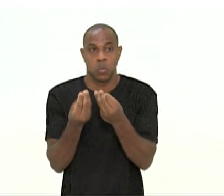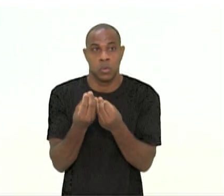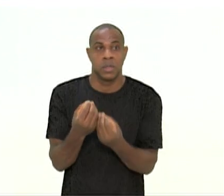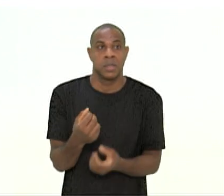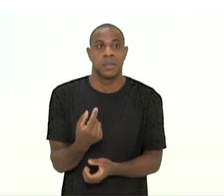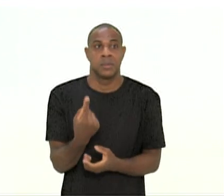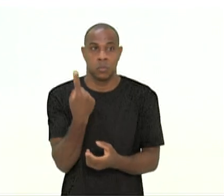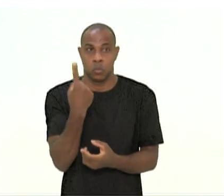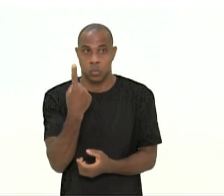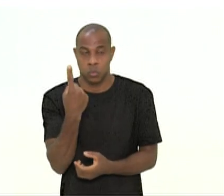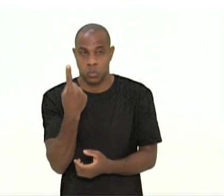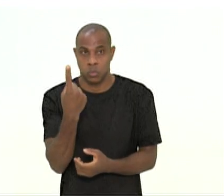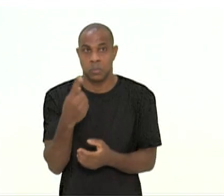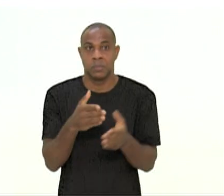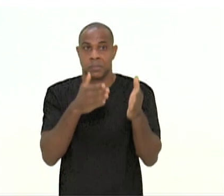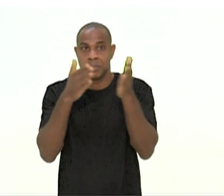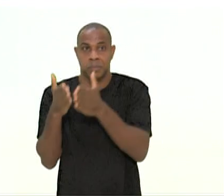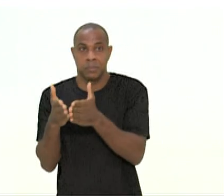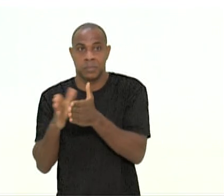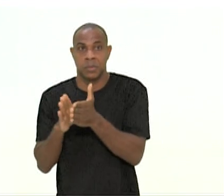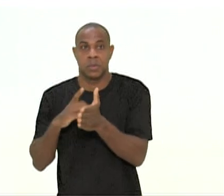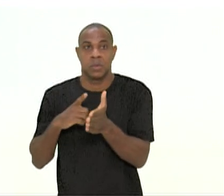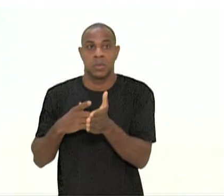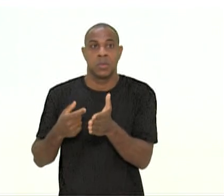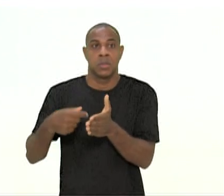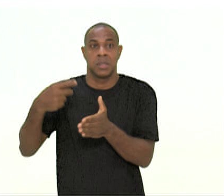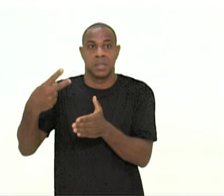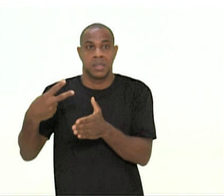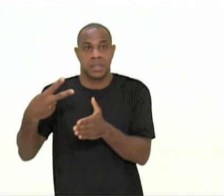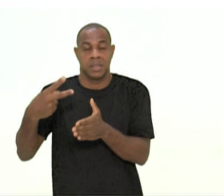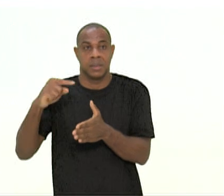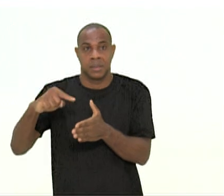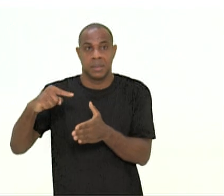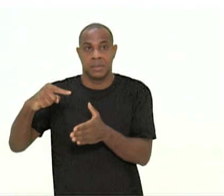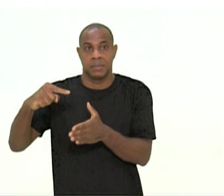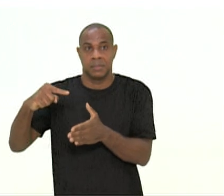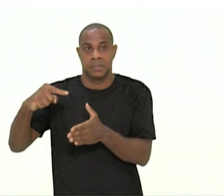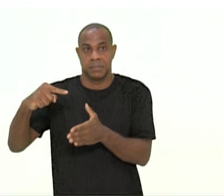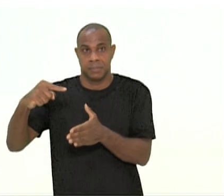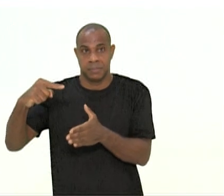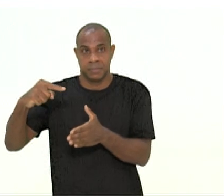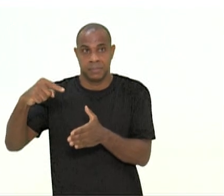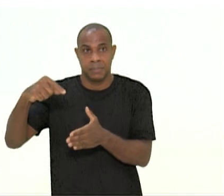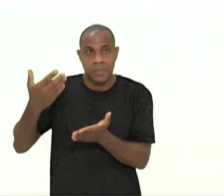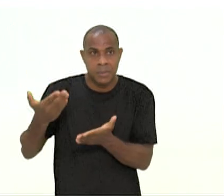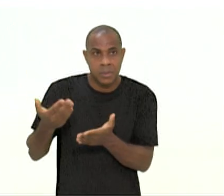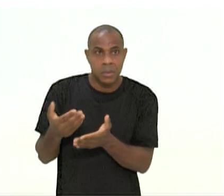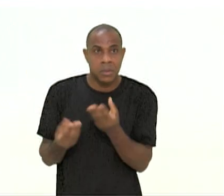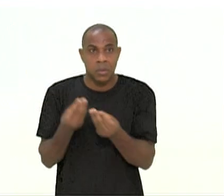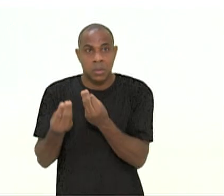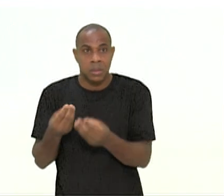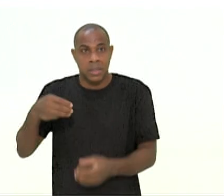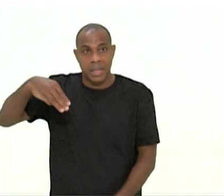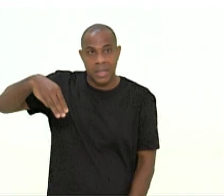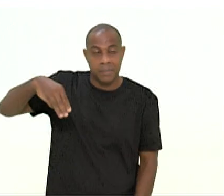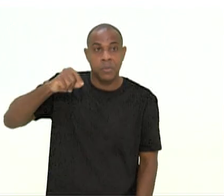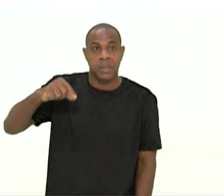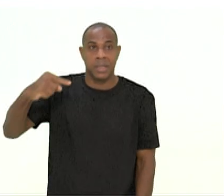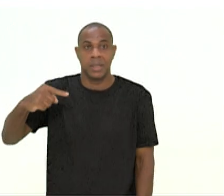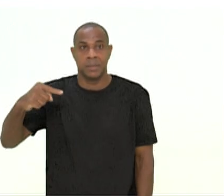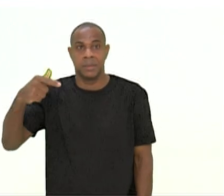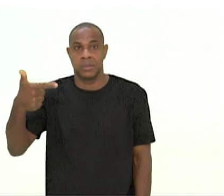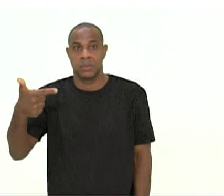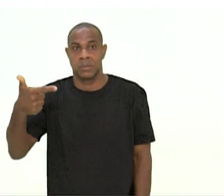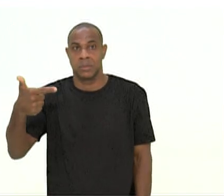n, quando m é igual a menos 2 e n é igual a menos 1. Então, no lugar do m você coloca menos 2, no lugar